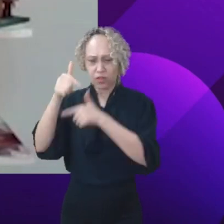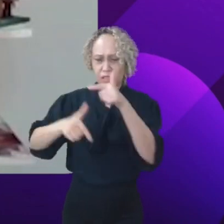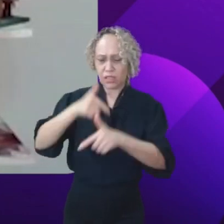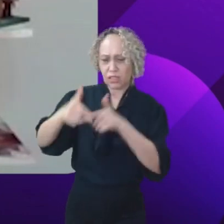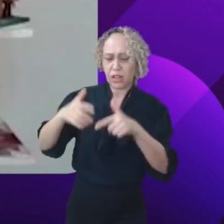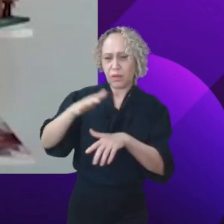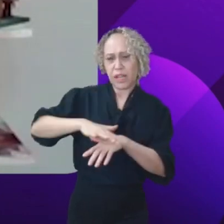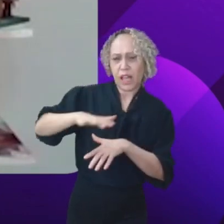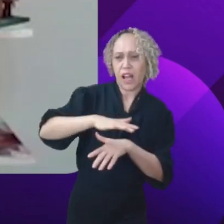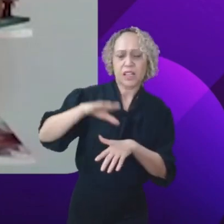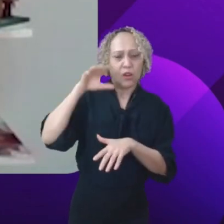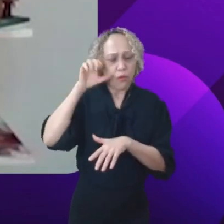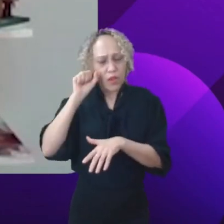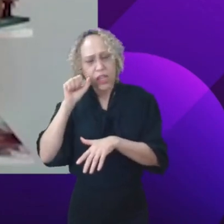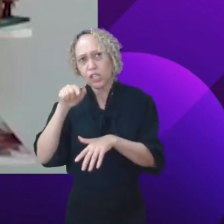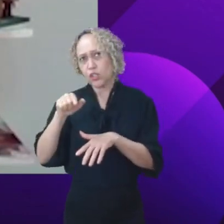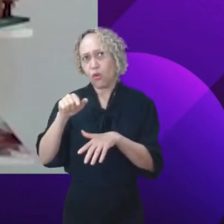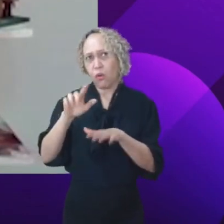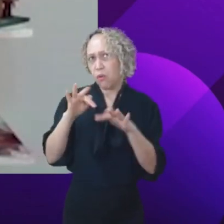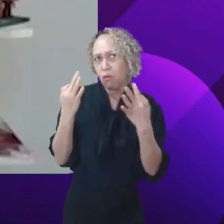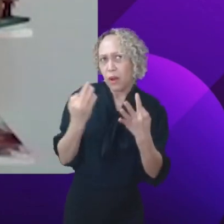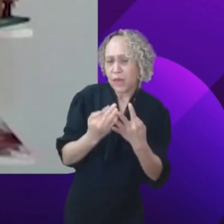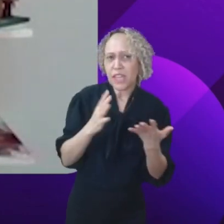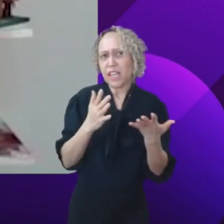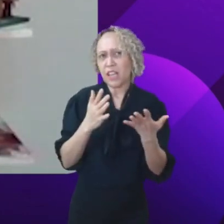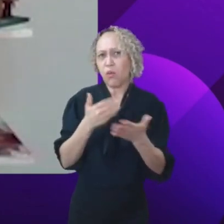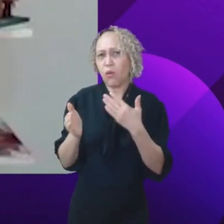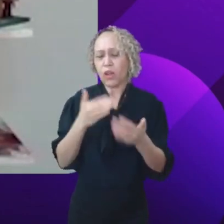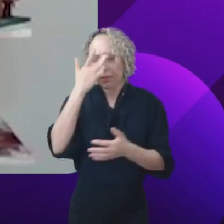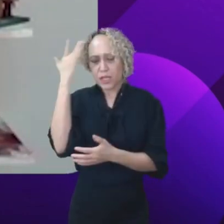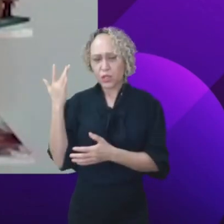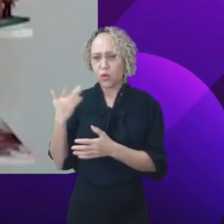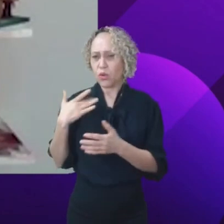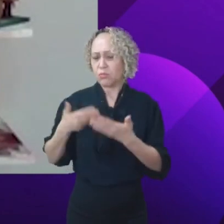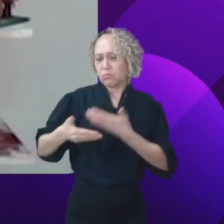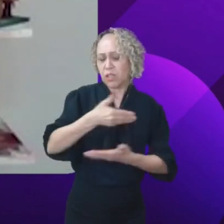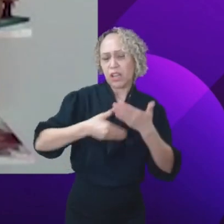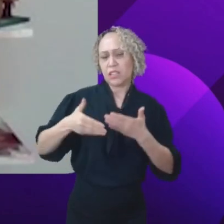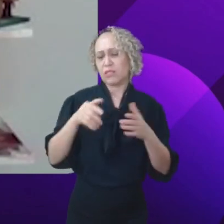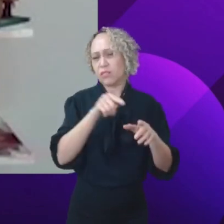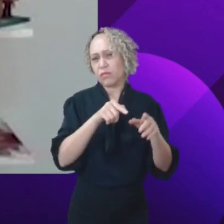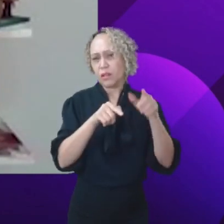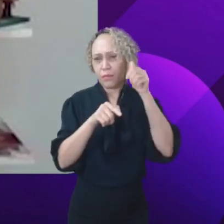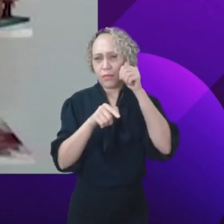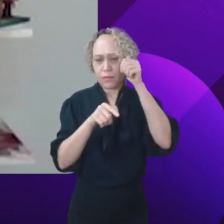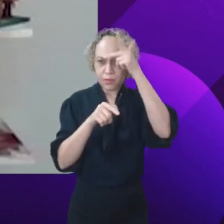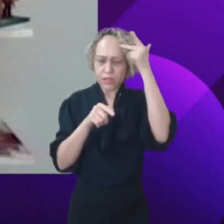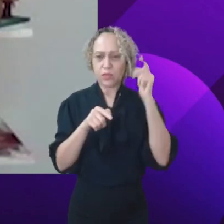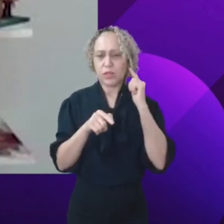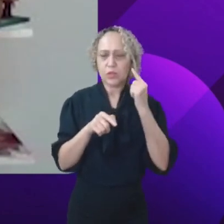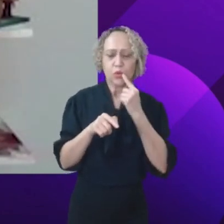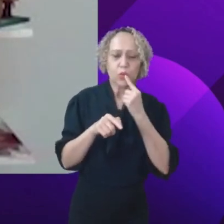se relaciona com essa pessoa surda, né? Conhecer o povo surdo e socializar com eles a partir da língua de